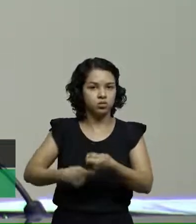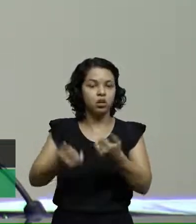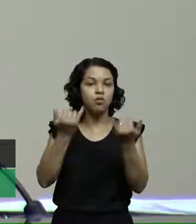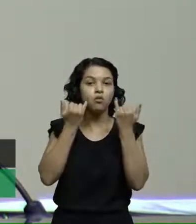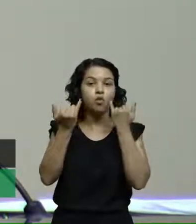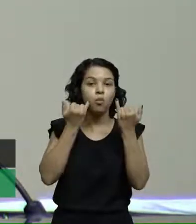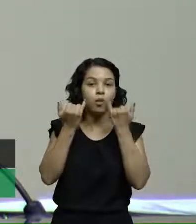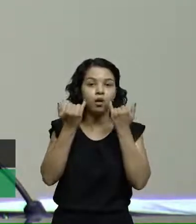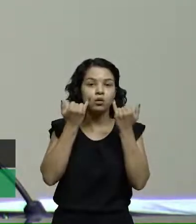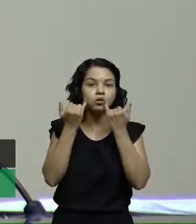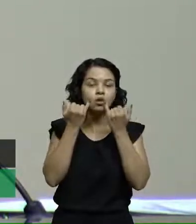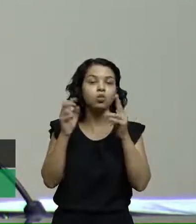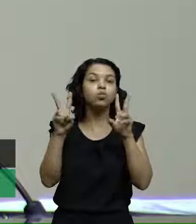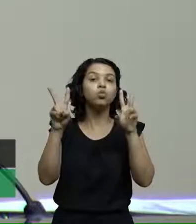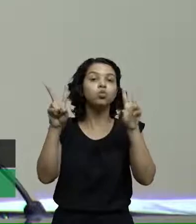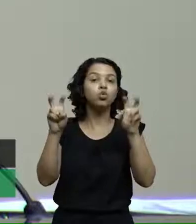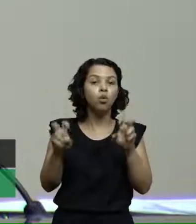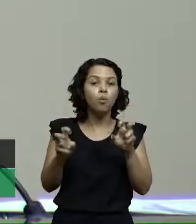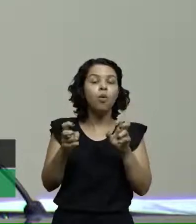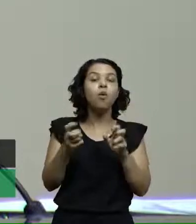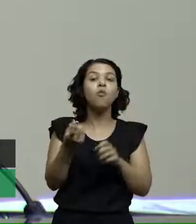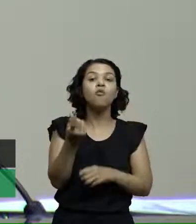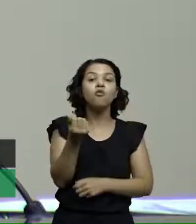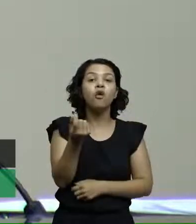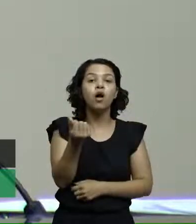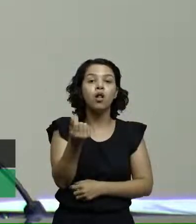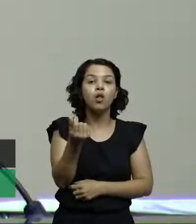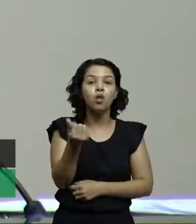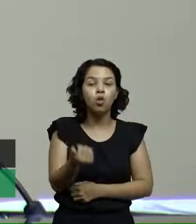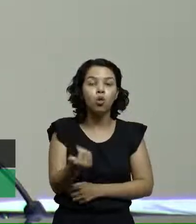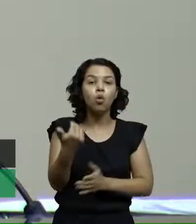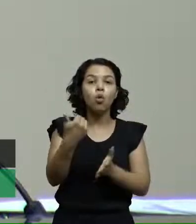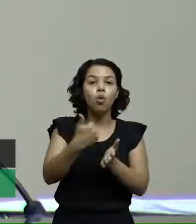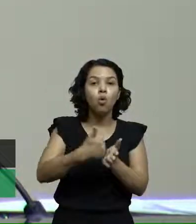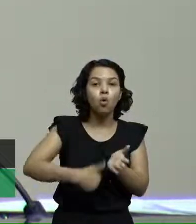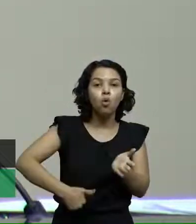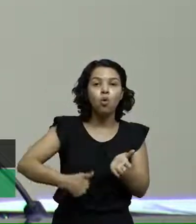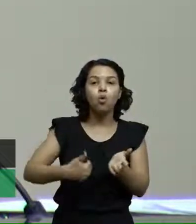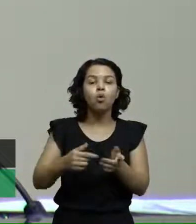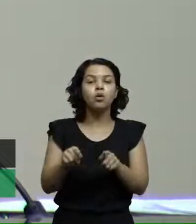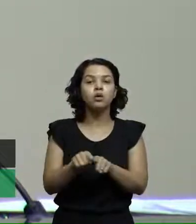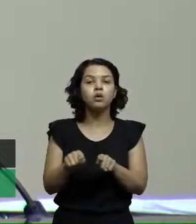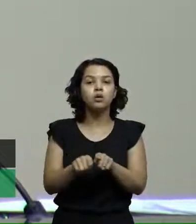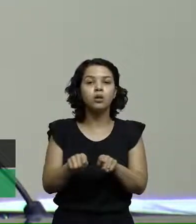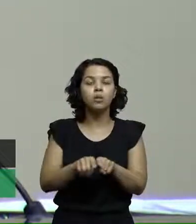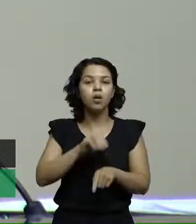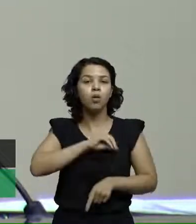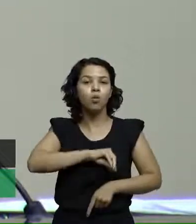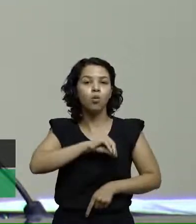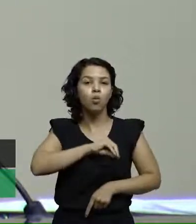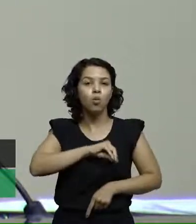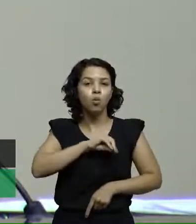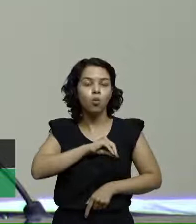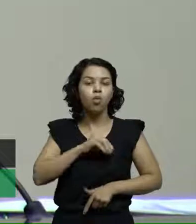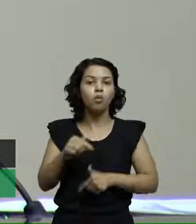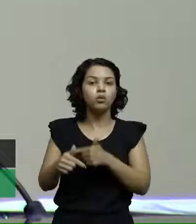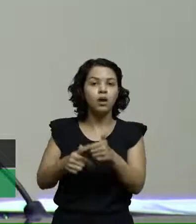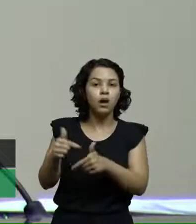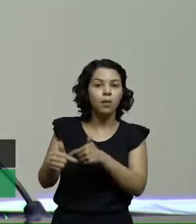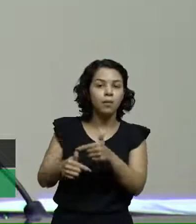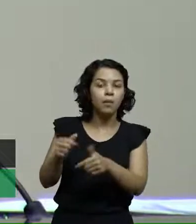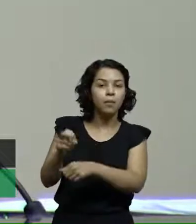acerca dos valores dos subsídios e da remuneração dos cargos e empregos públicos.